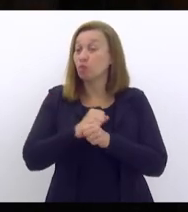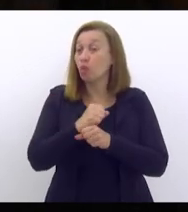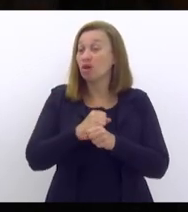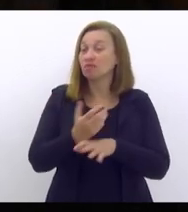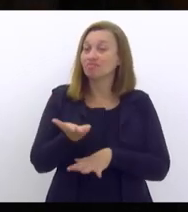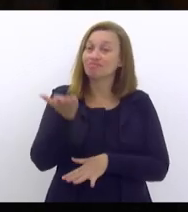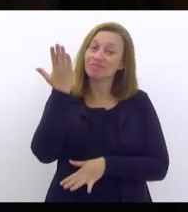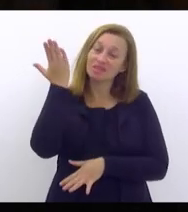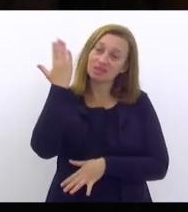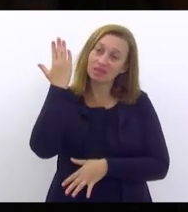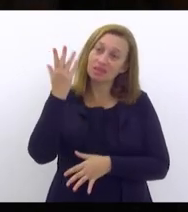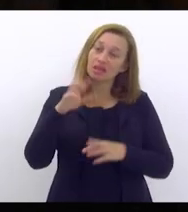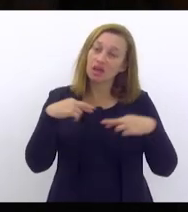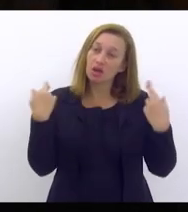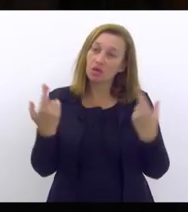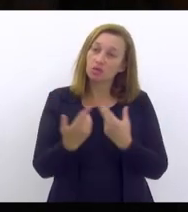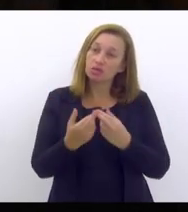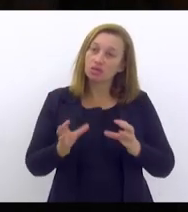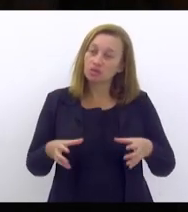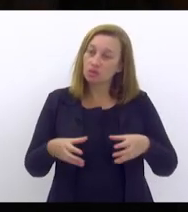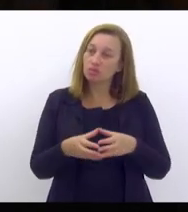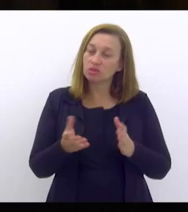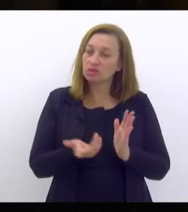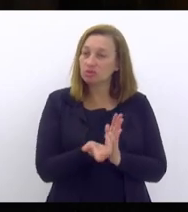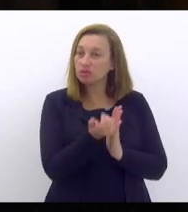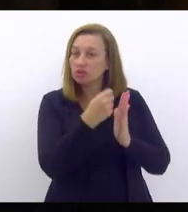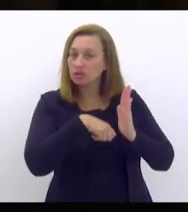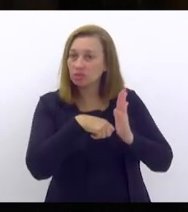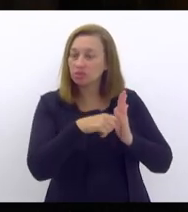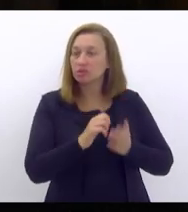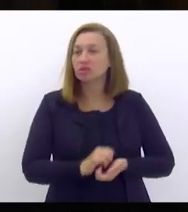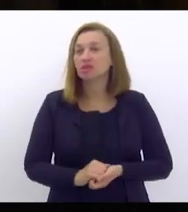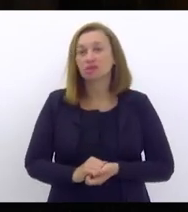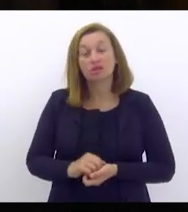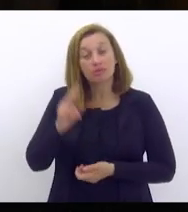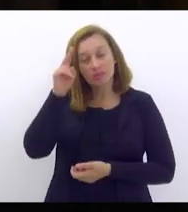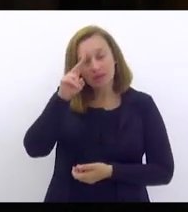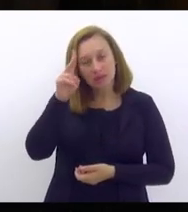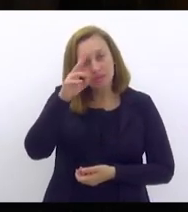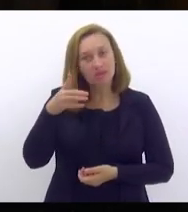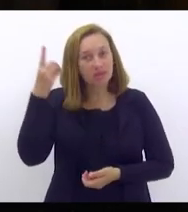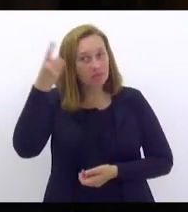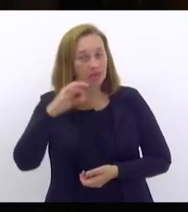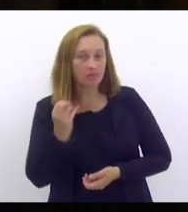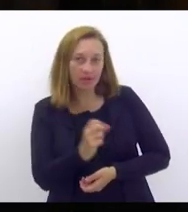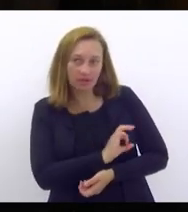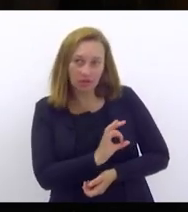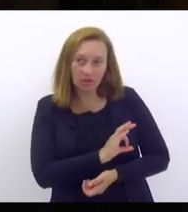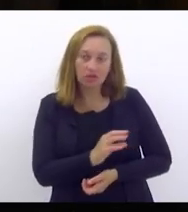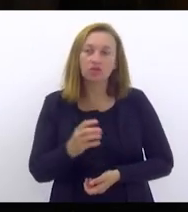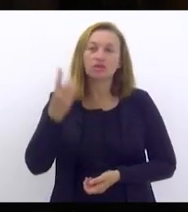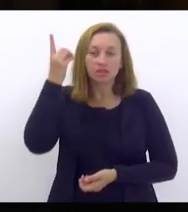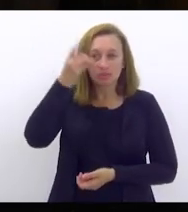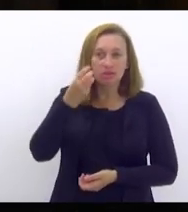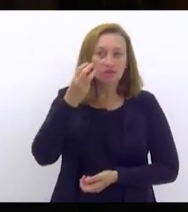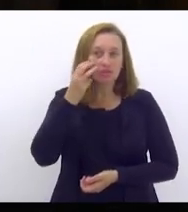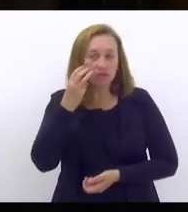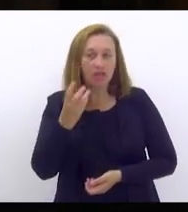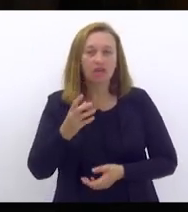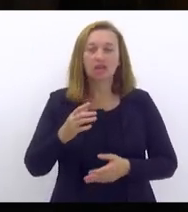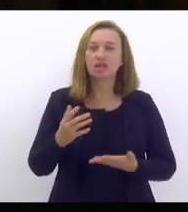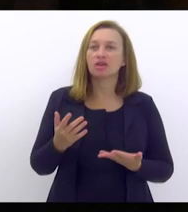passado, reunimos a Comissão de Tributação, me lembro bem da deputada Marta Rocha, deputado Valdeque Carneiro,